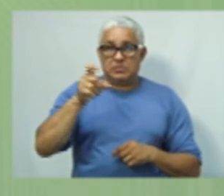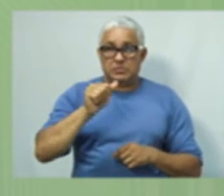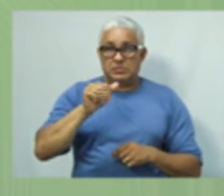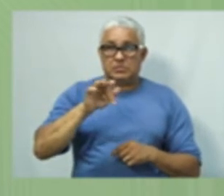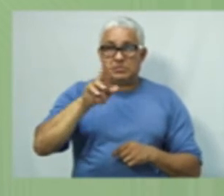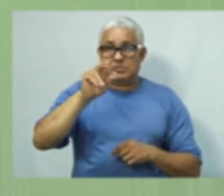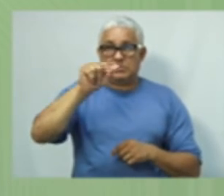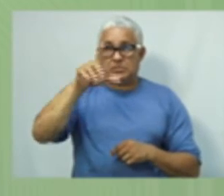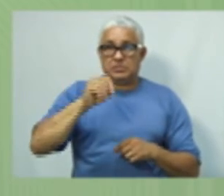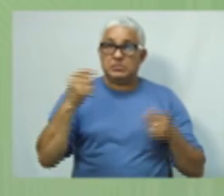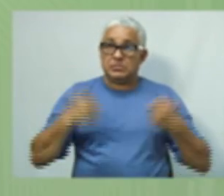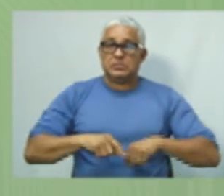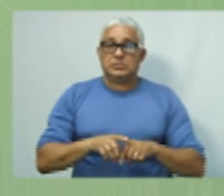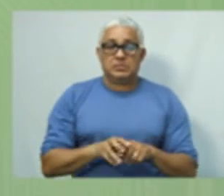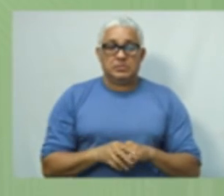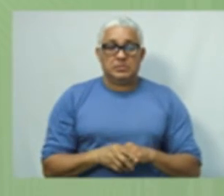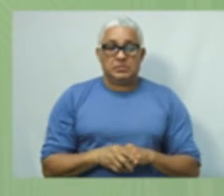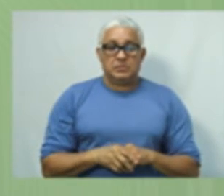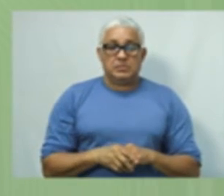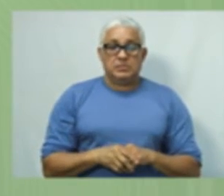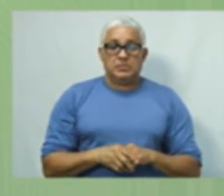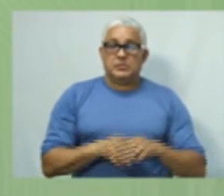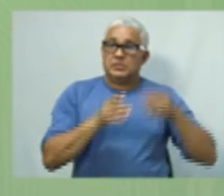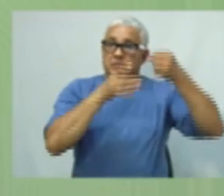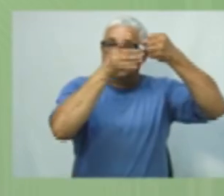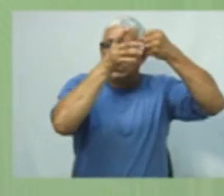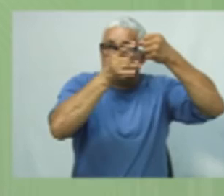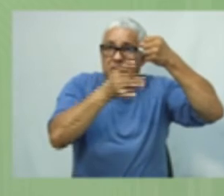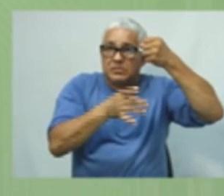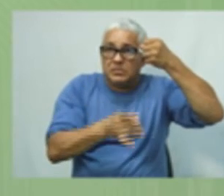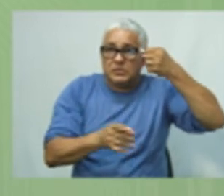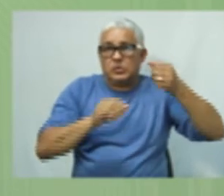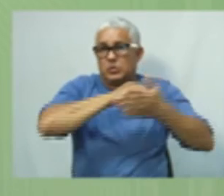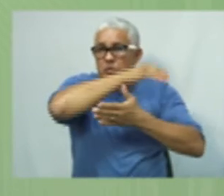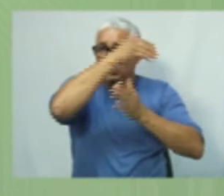ele precisa ter o detalhamento